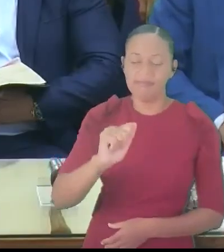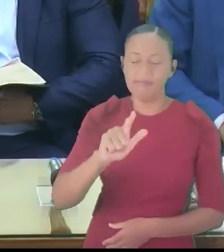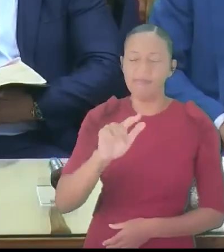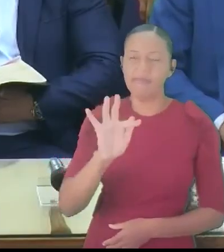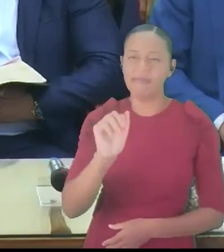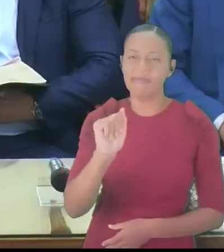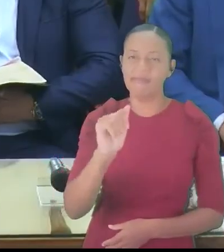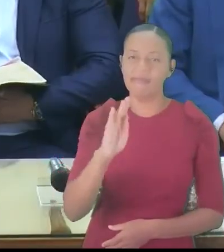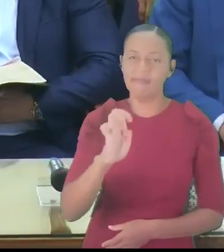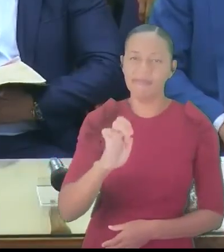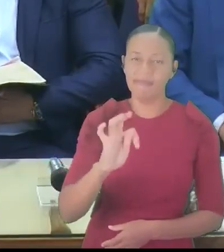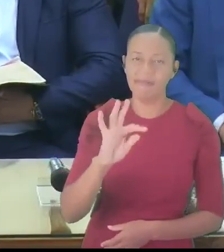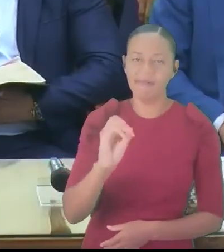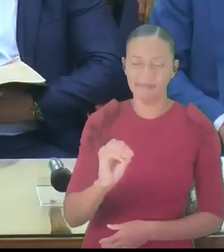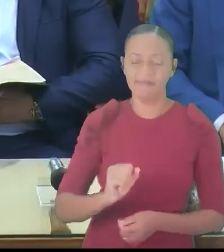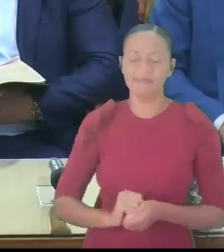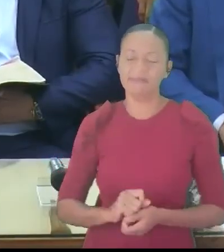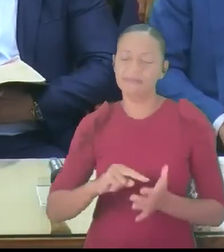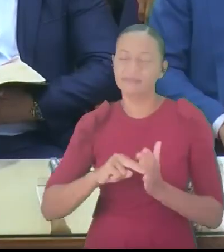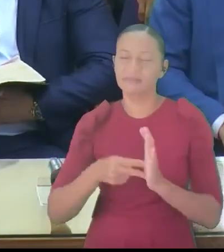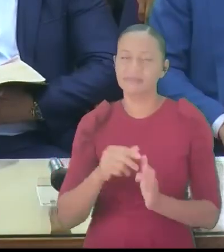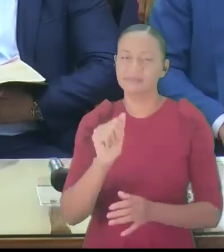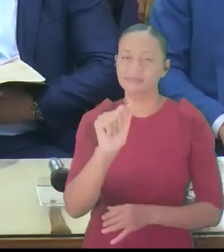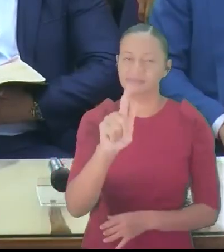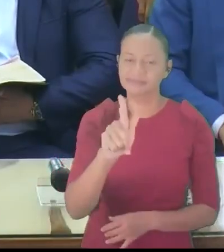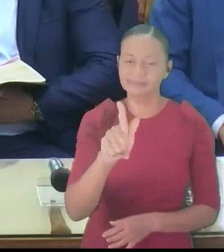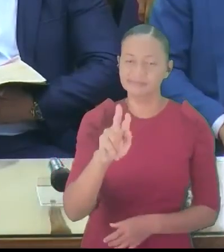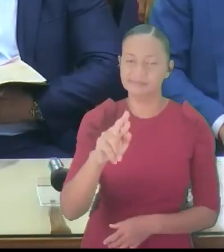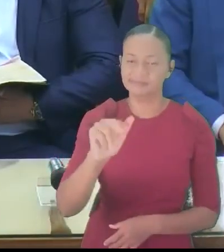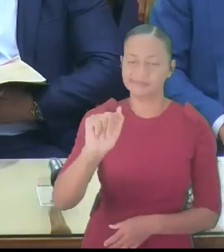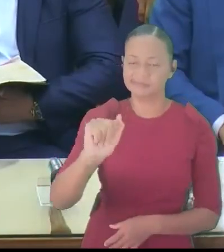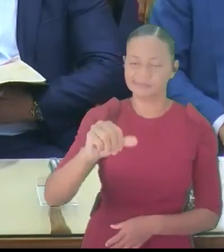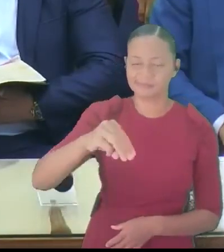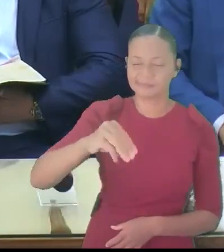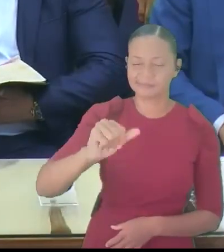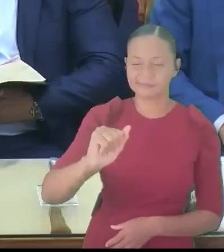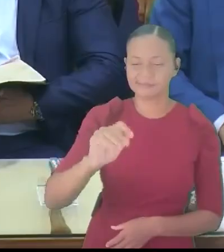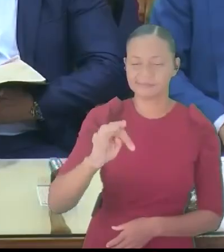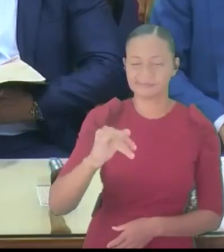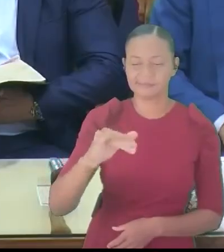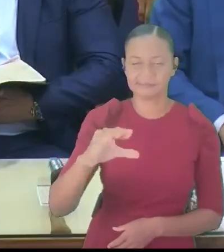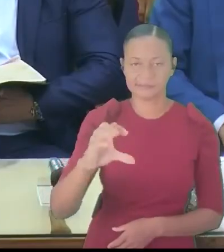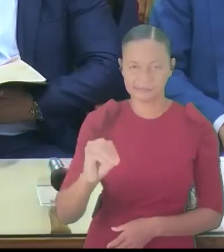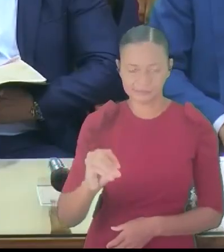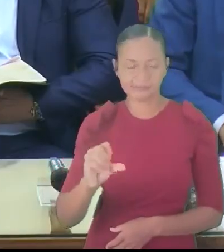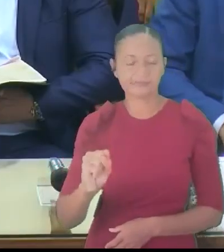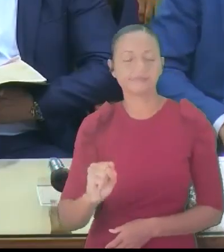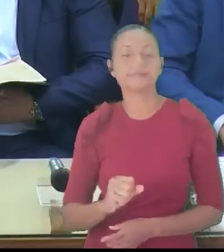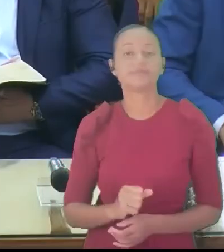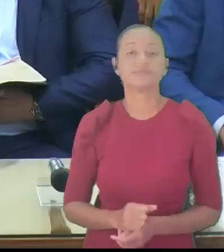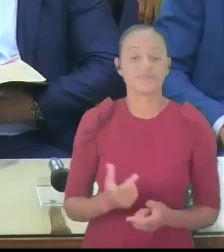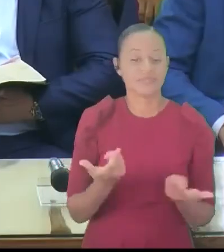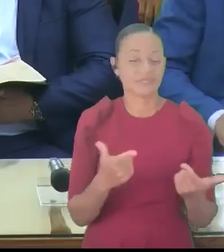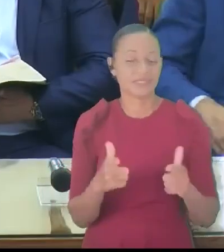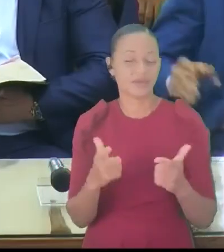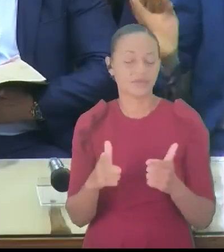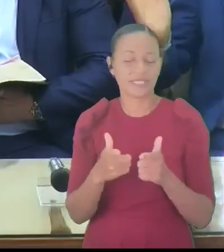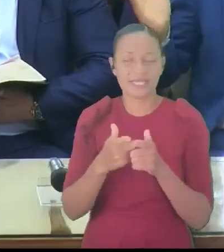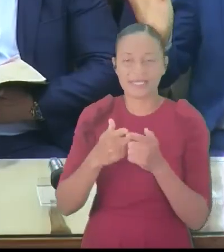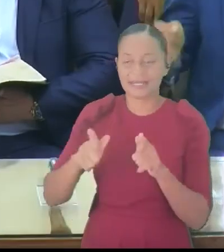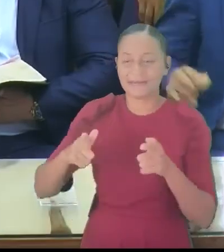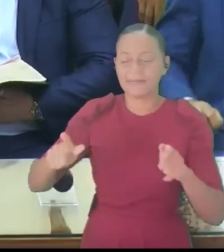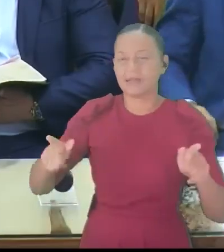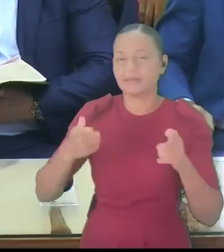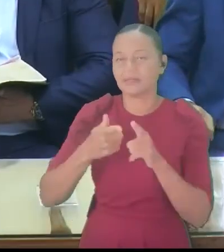é agramatos. Gramatos, de onde vem gramática. Agramatos quer dizer sem gramática, sem saber o que é